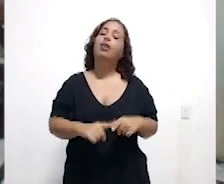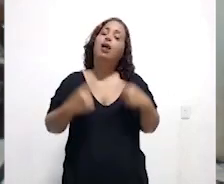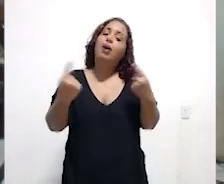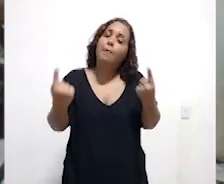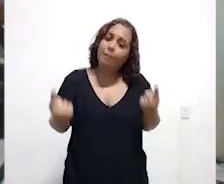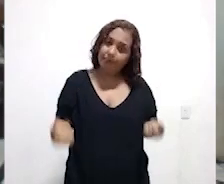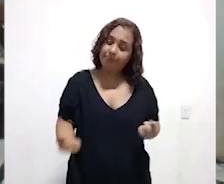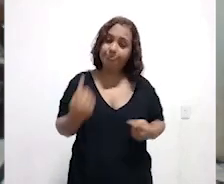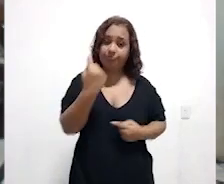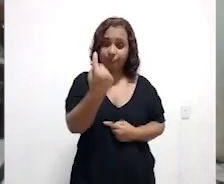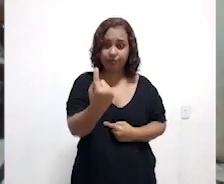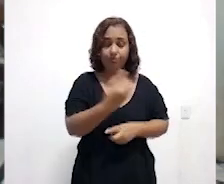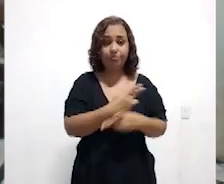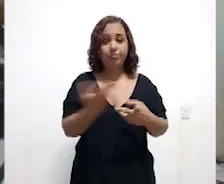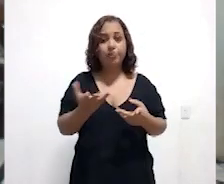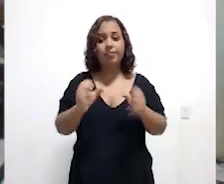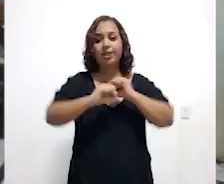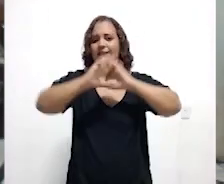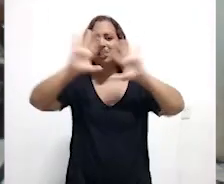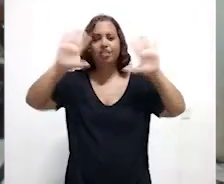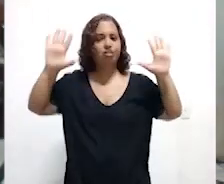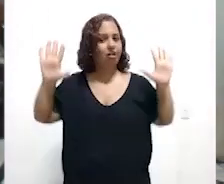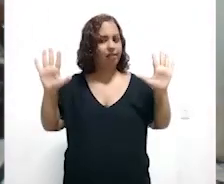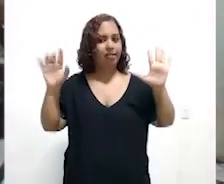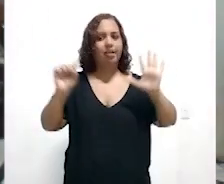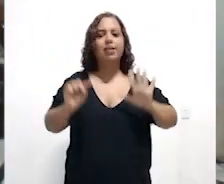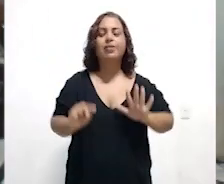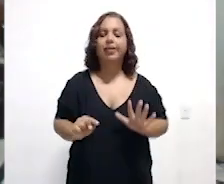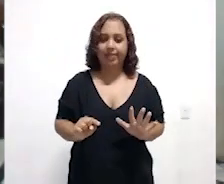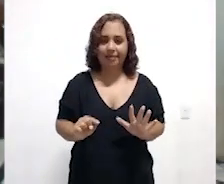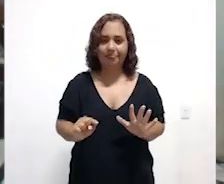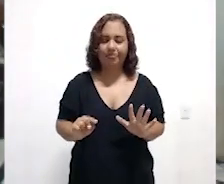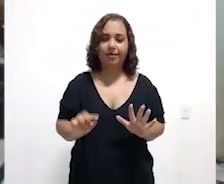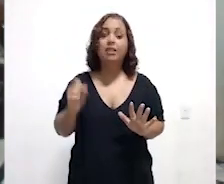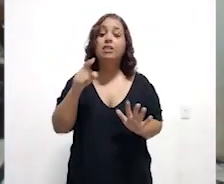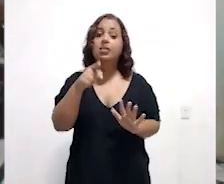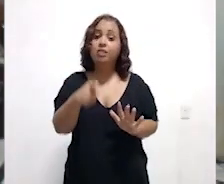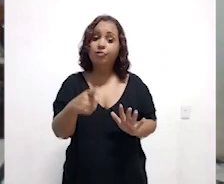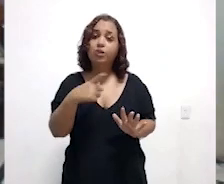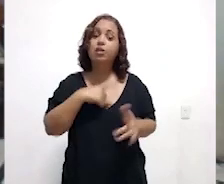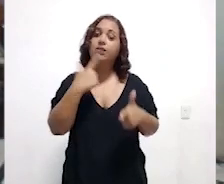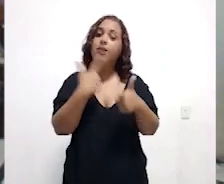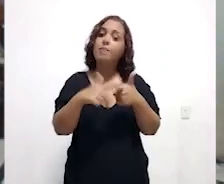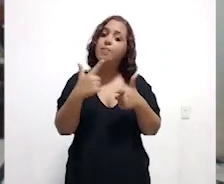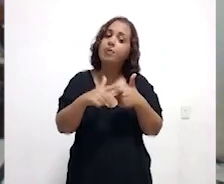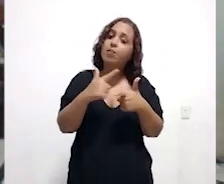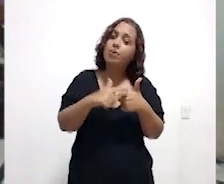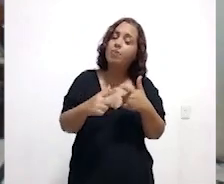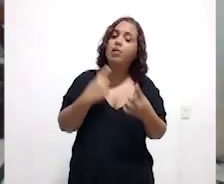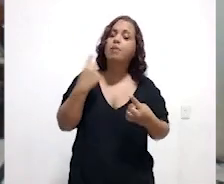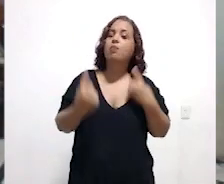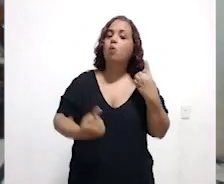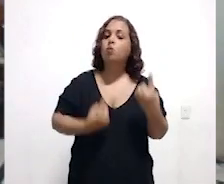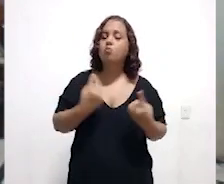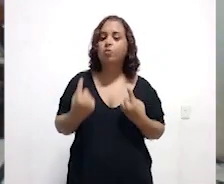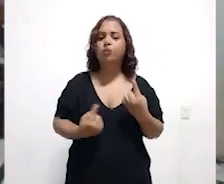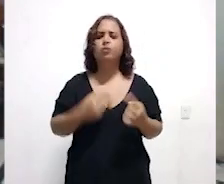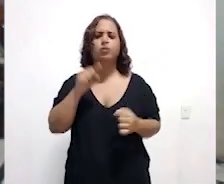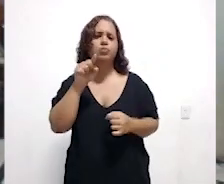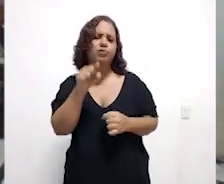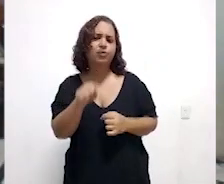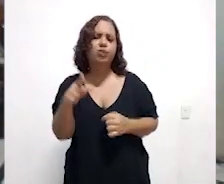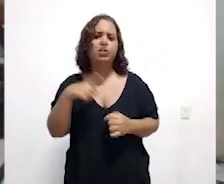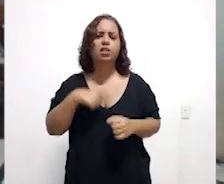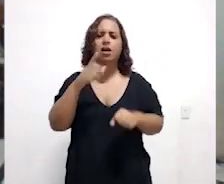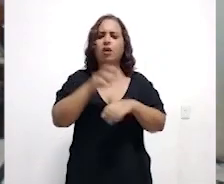quero deixar claro aqui. Se você está passando por alguma dificuldade, se você está enfrentando essa